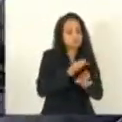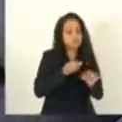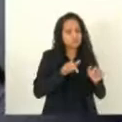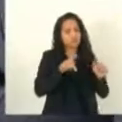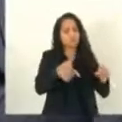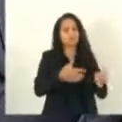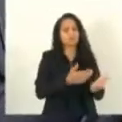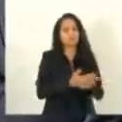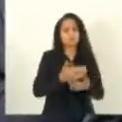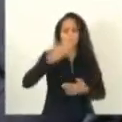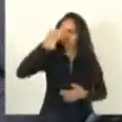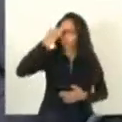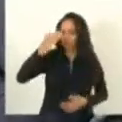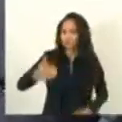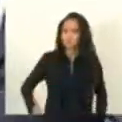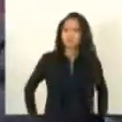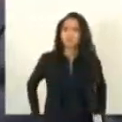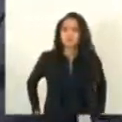feito. Muito obrigado.